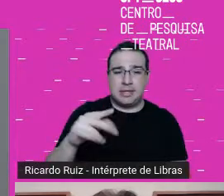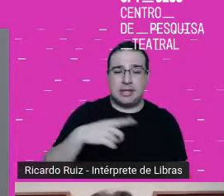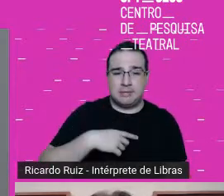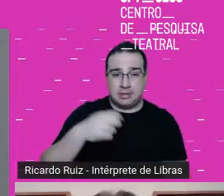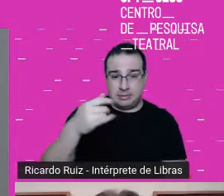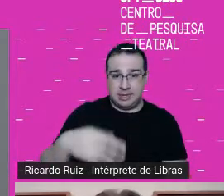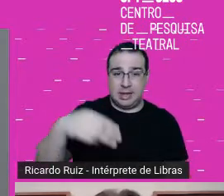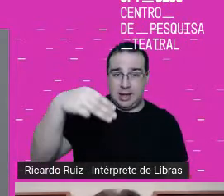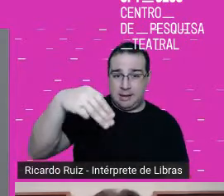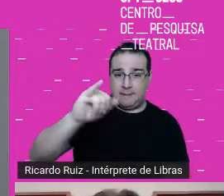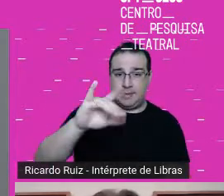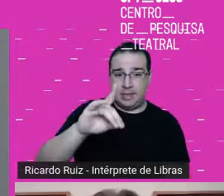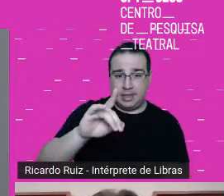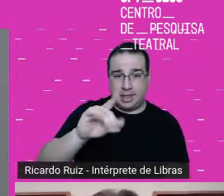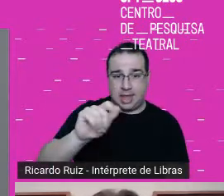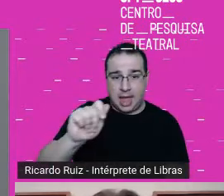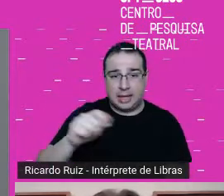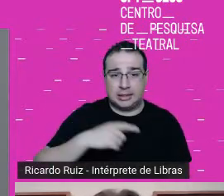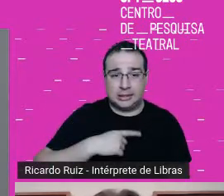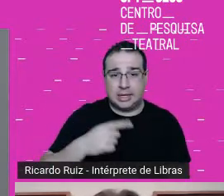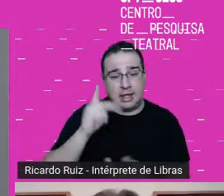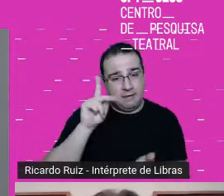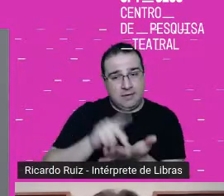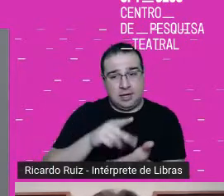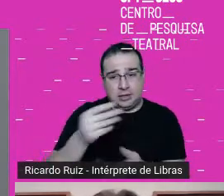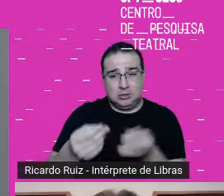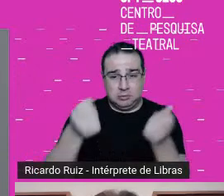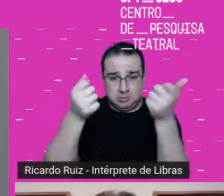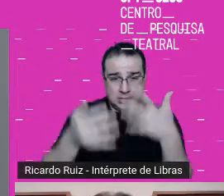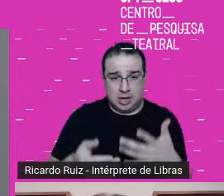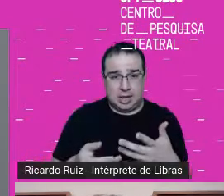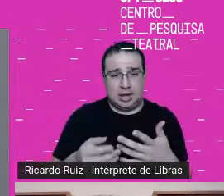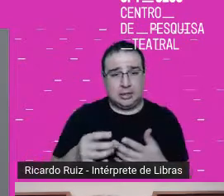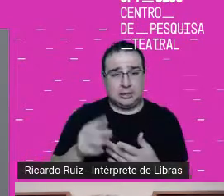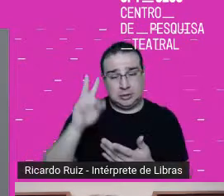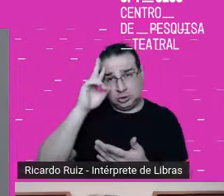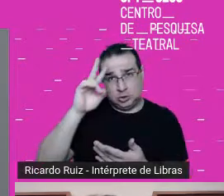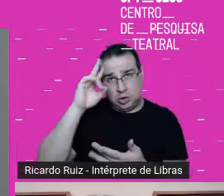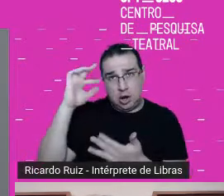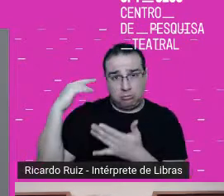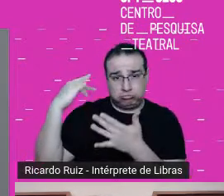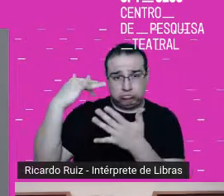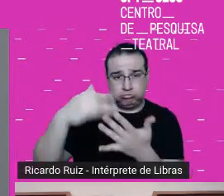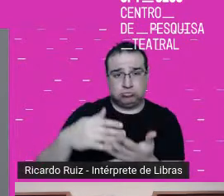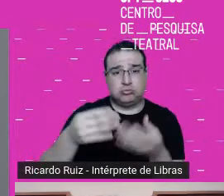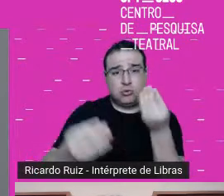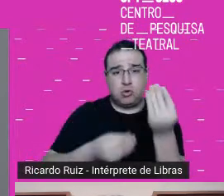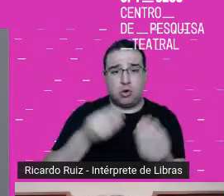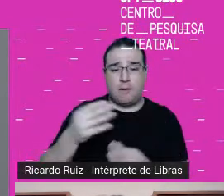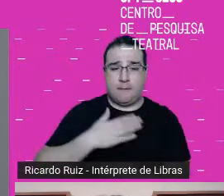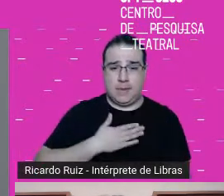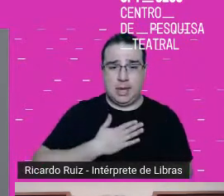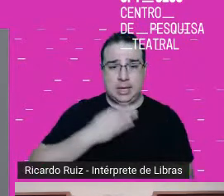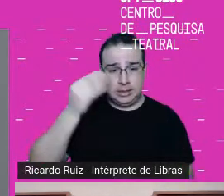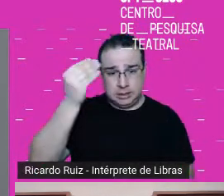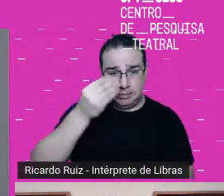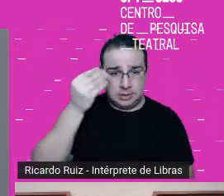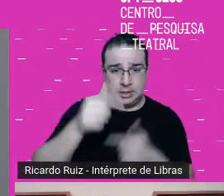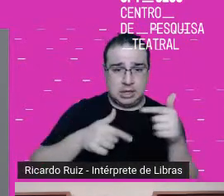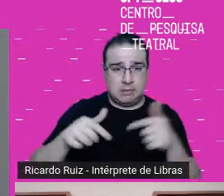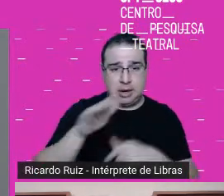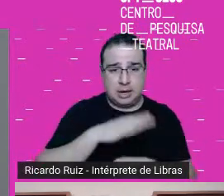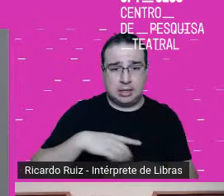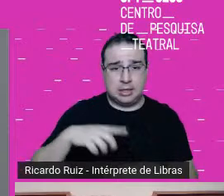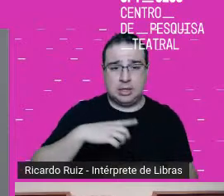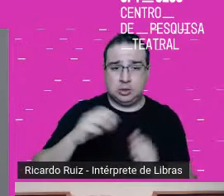Medeia. Eu, na verdade, eu vou contar um pouco do que foi a minha experiência, enfim,